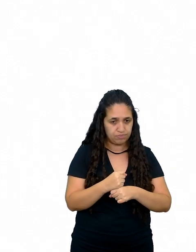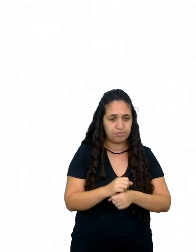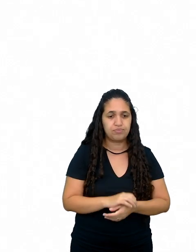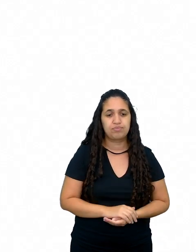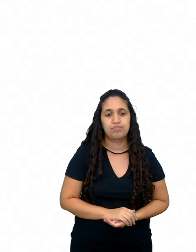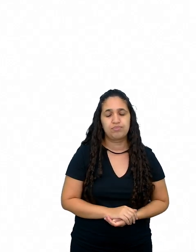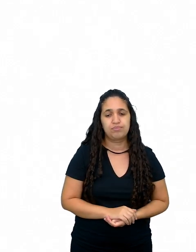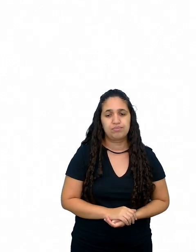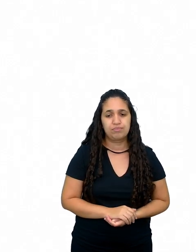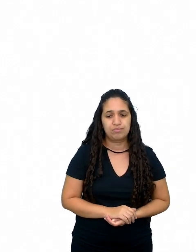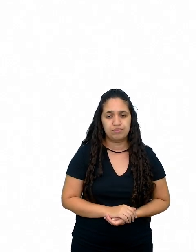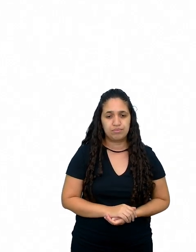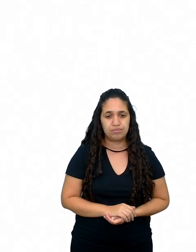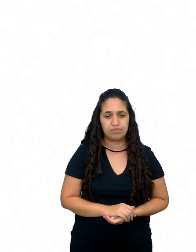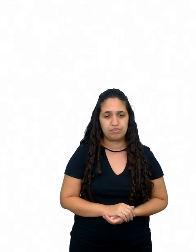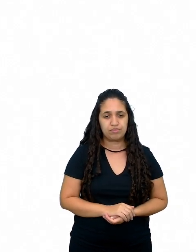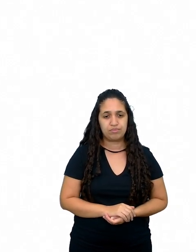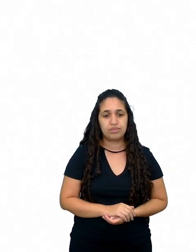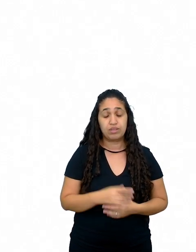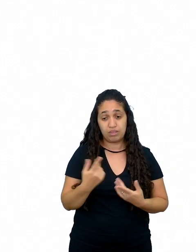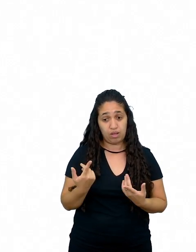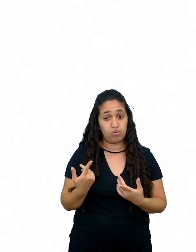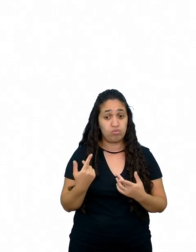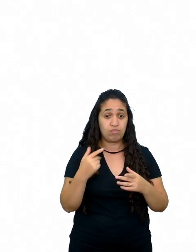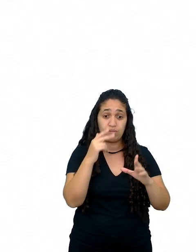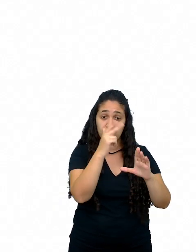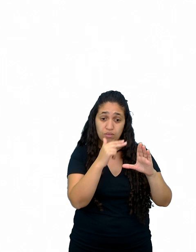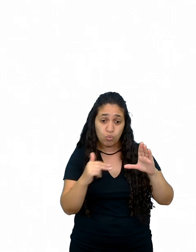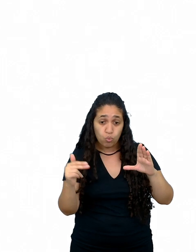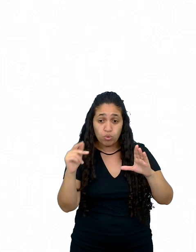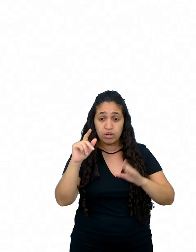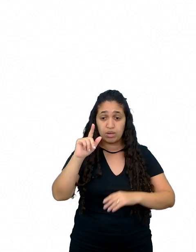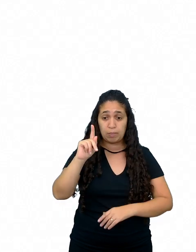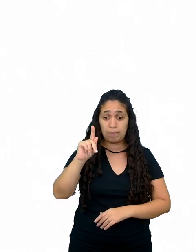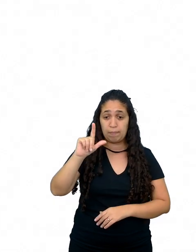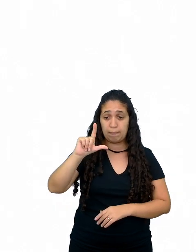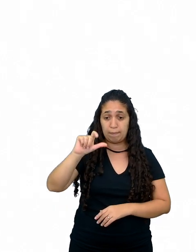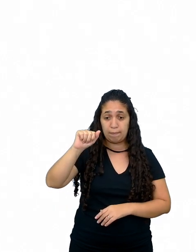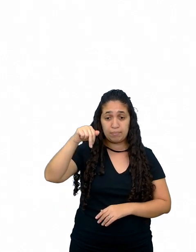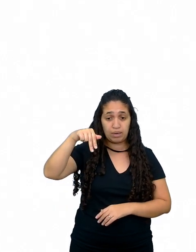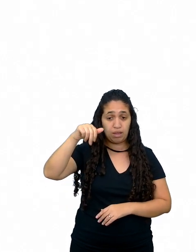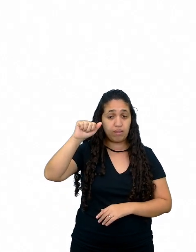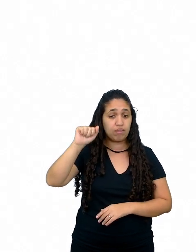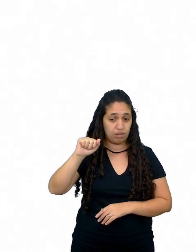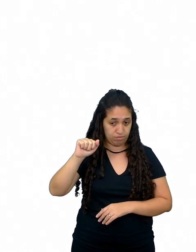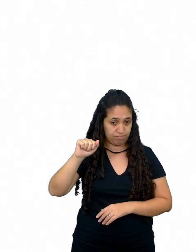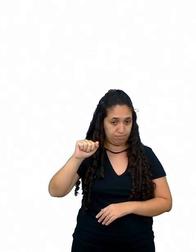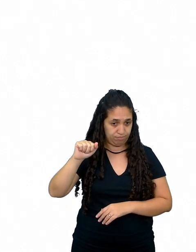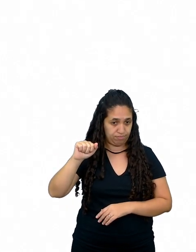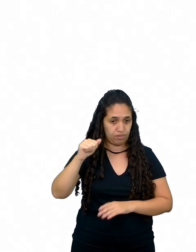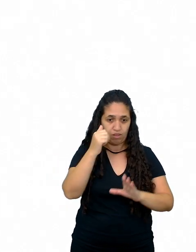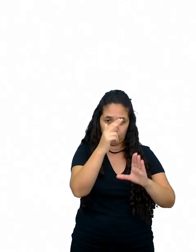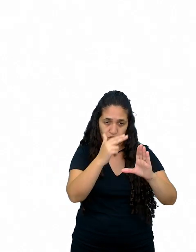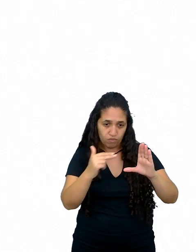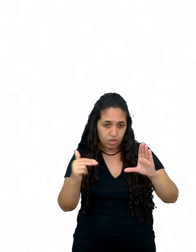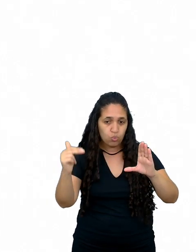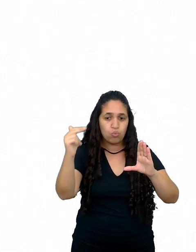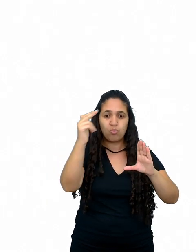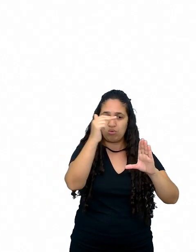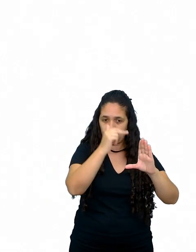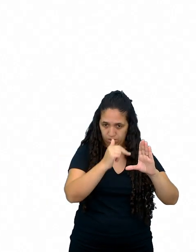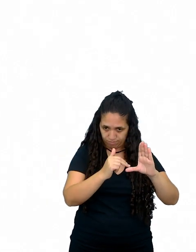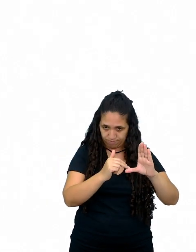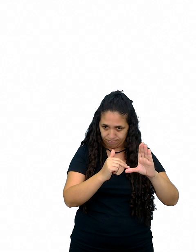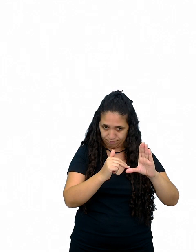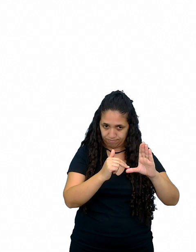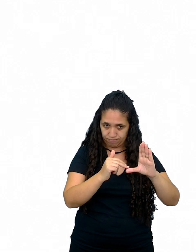perímetro, né? Quando eu estou falando de figuras formadas por segmentos de retas, tá, gente? Circunferência é outra coisa, ele